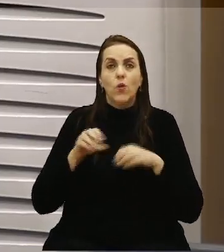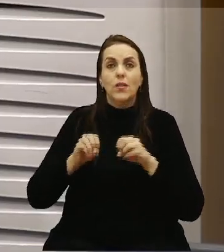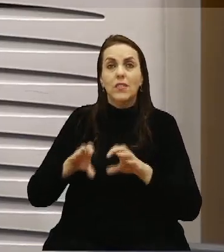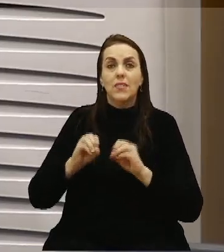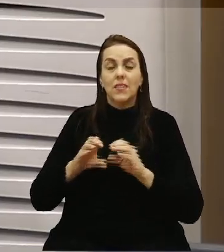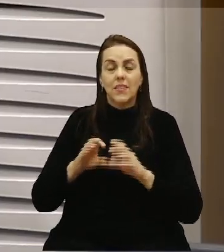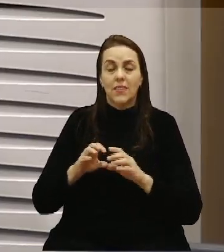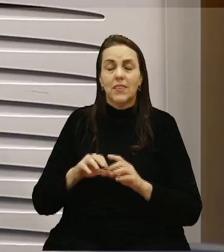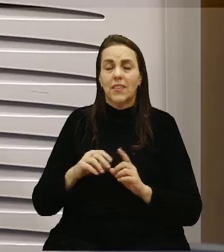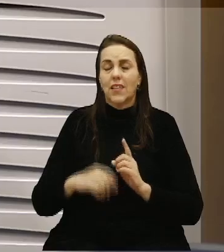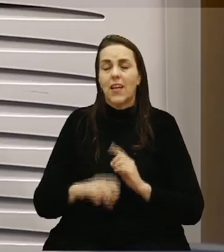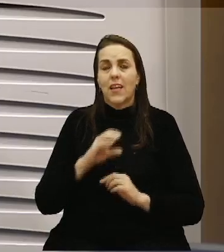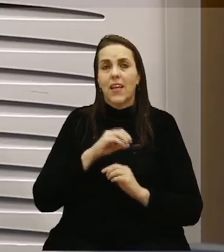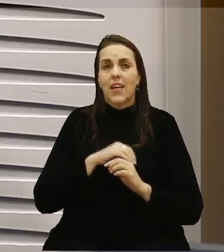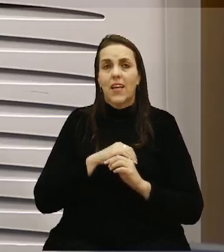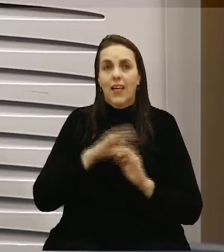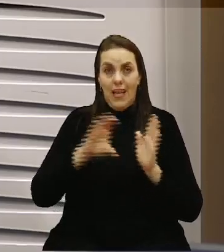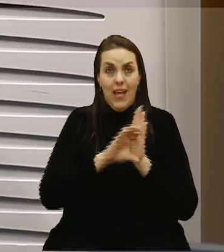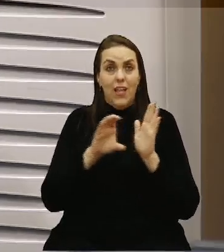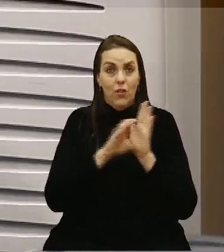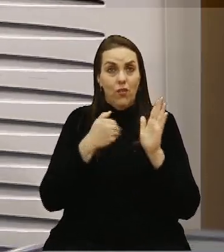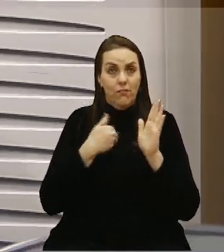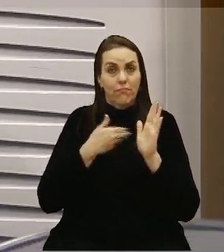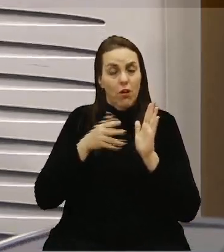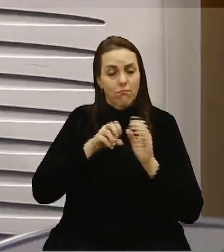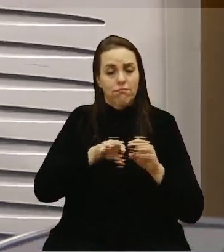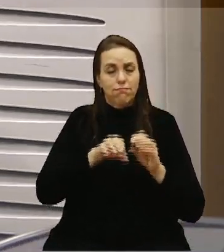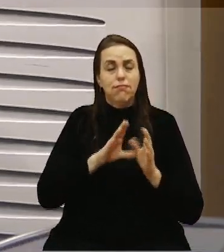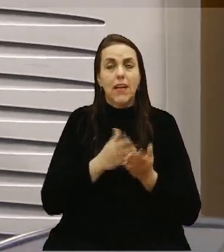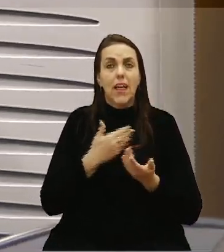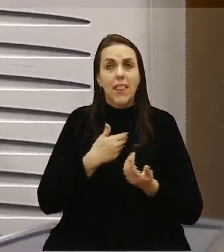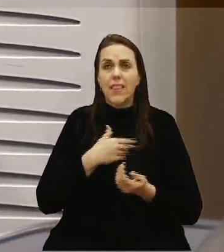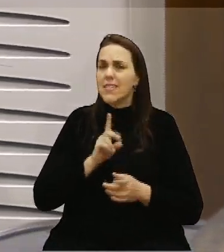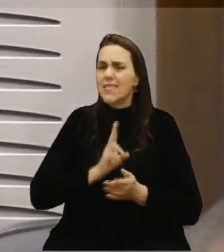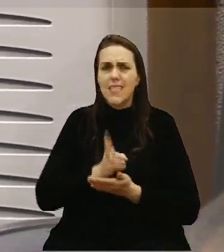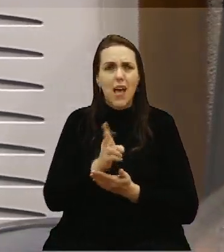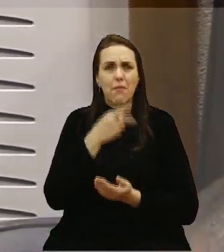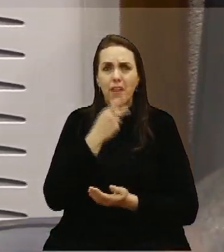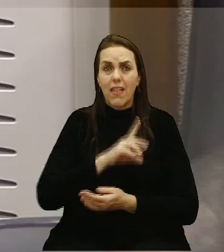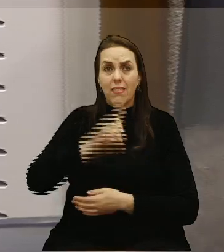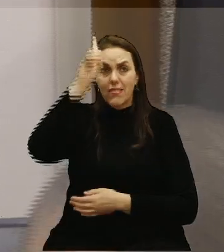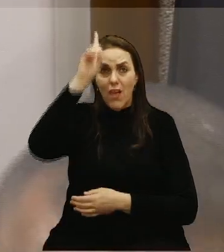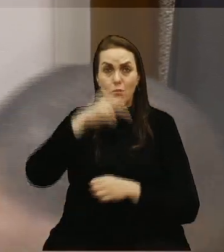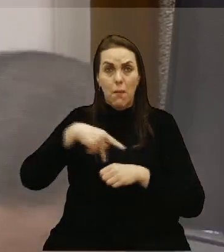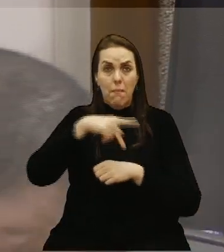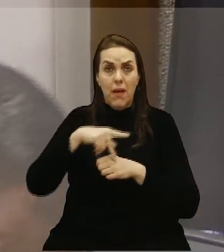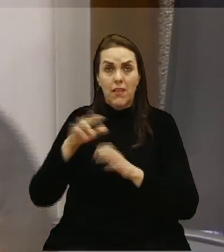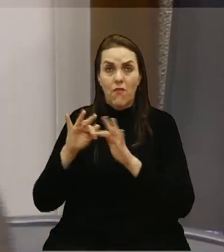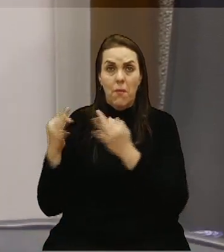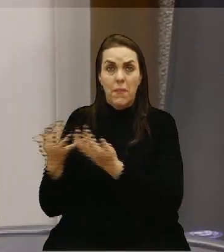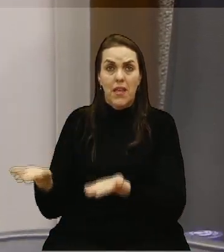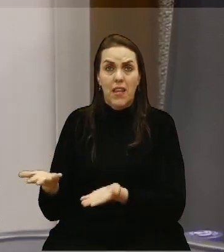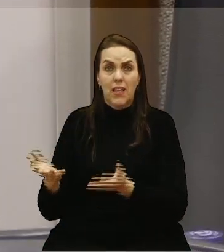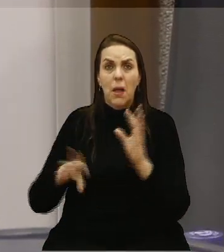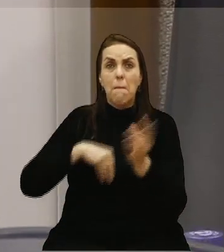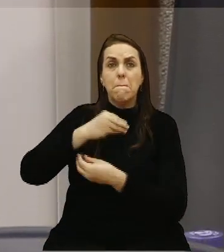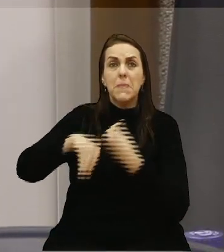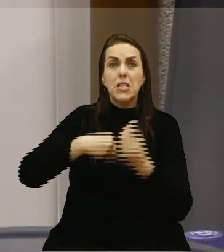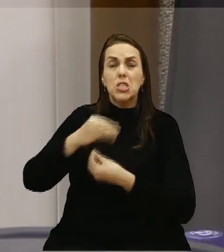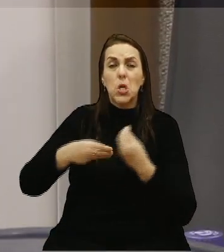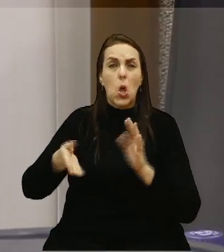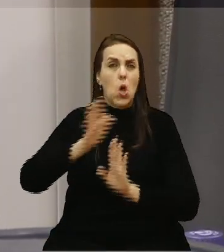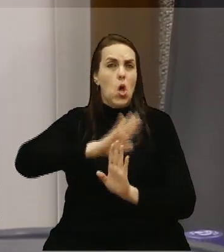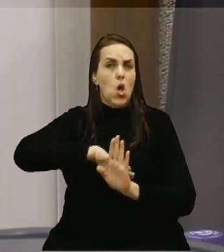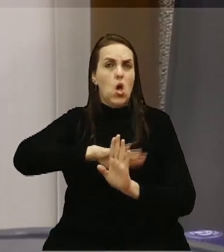anos lá na minha paróquia e sempre preguei Deus, pátria e família. E nem por isso eu misturo a questão